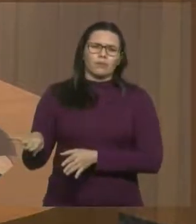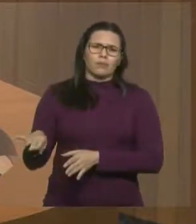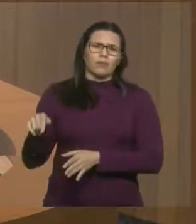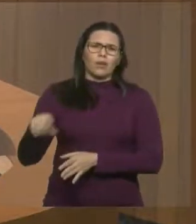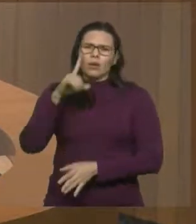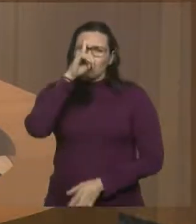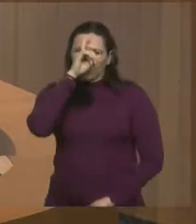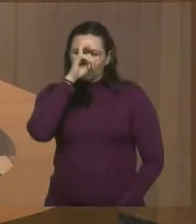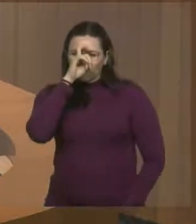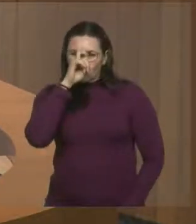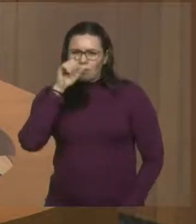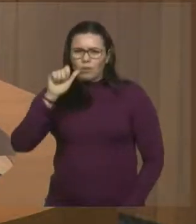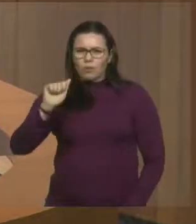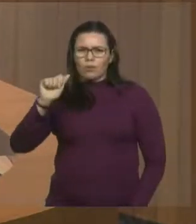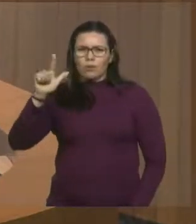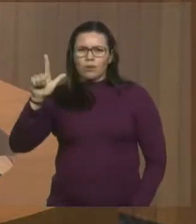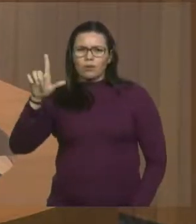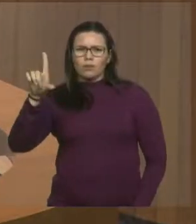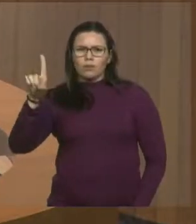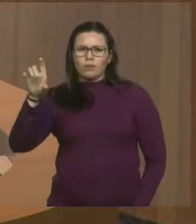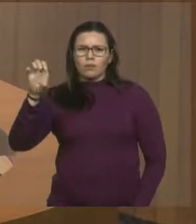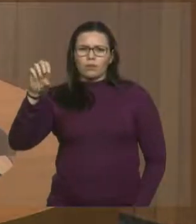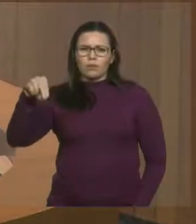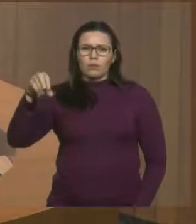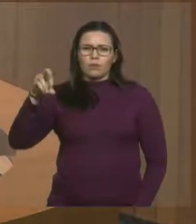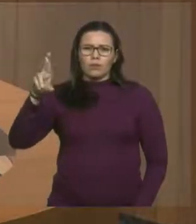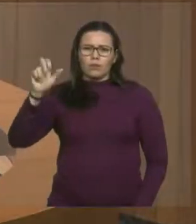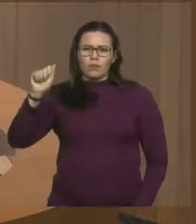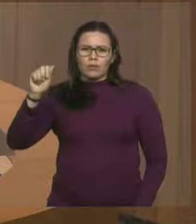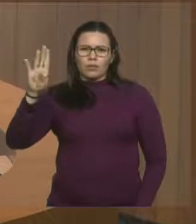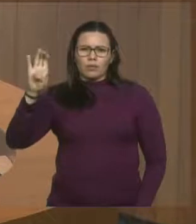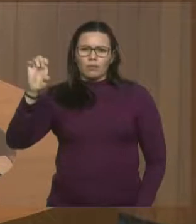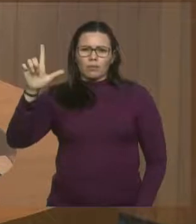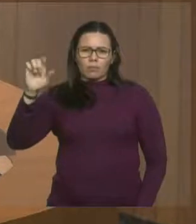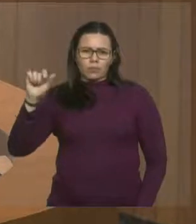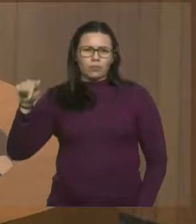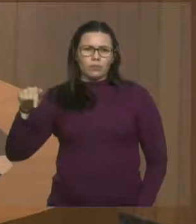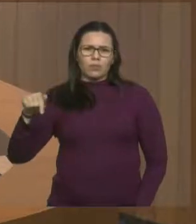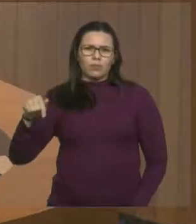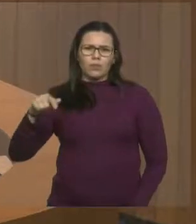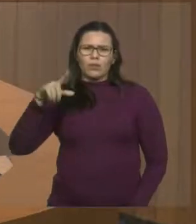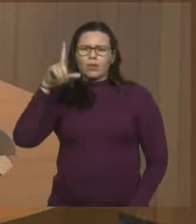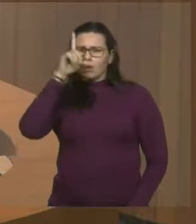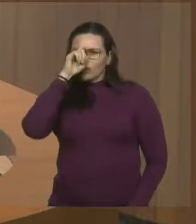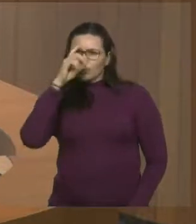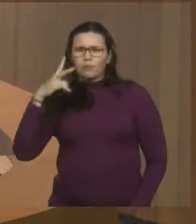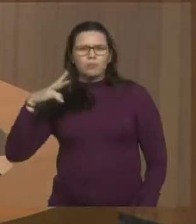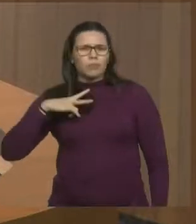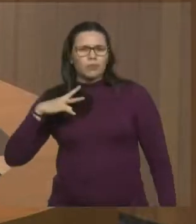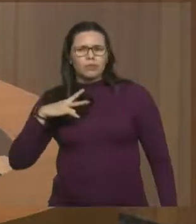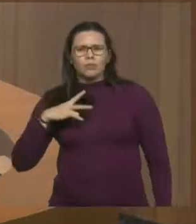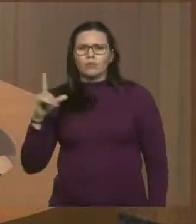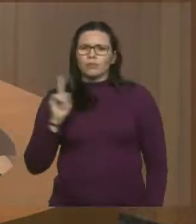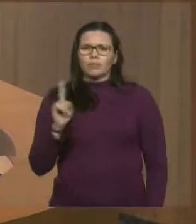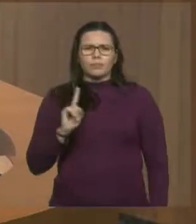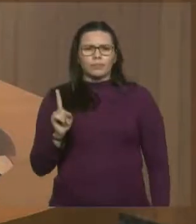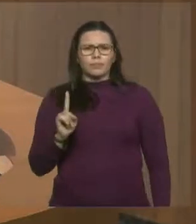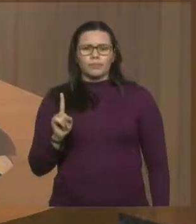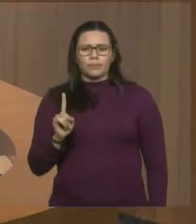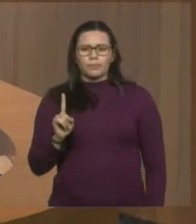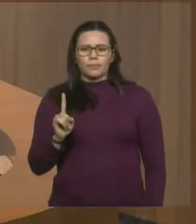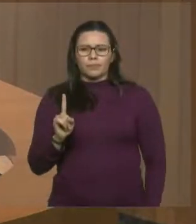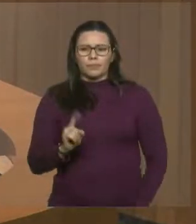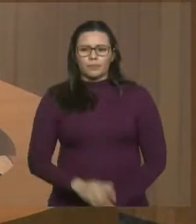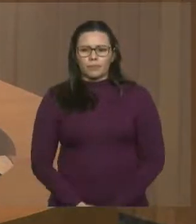privado. E os agentes públicos ainda têm, boa parte deles, essa percepção. O que é que a gente tem que ter aqui como conceitos